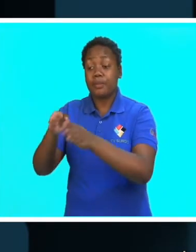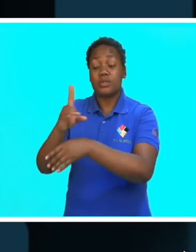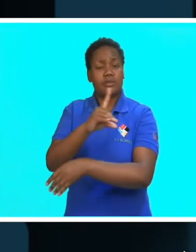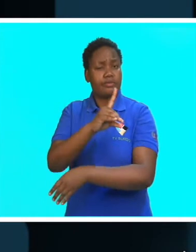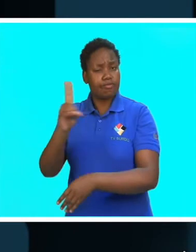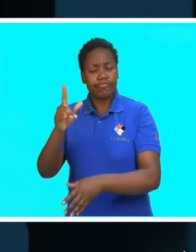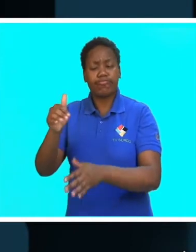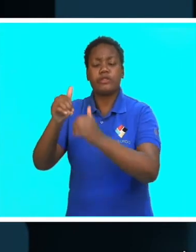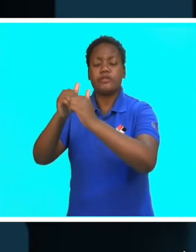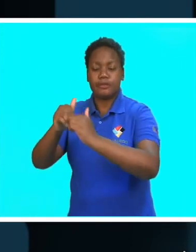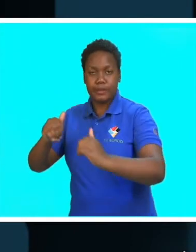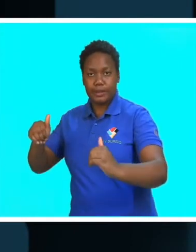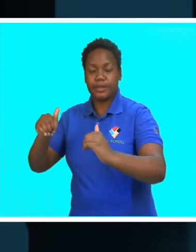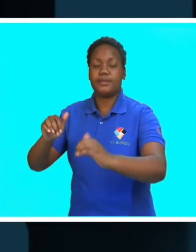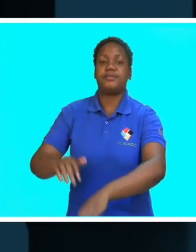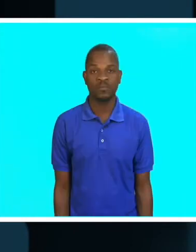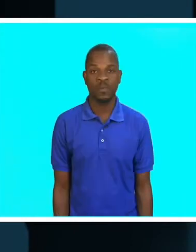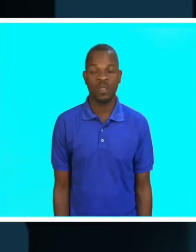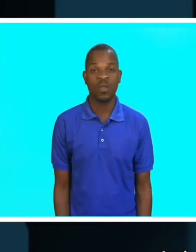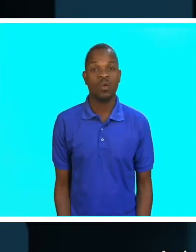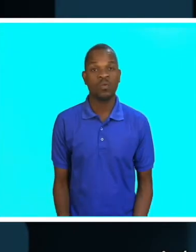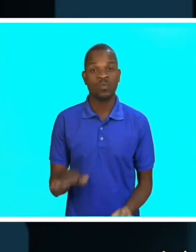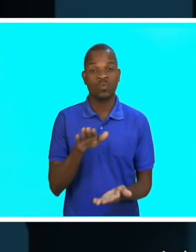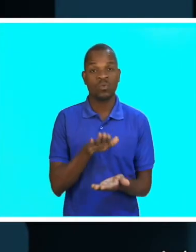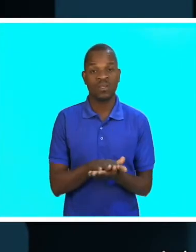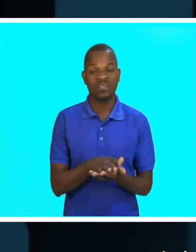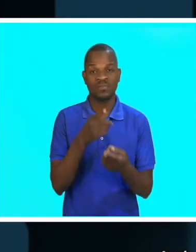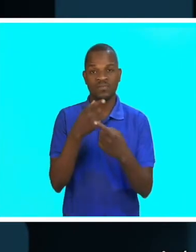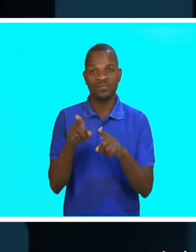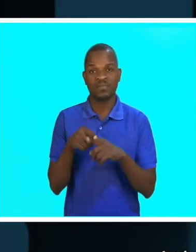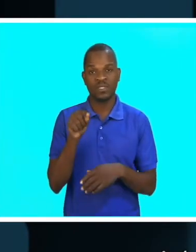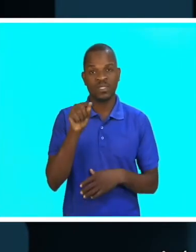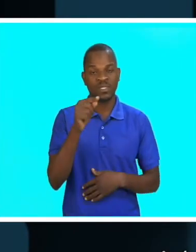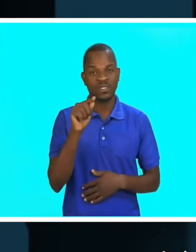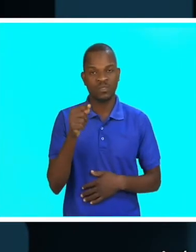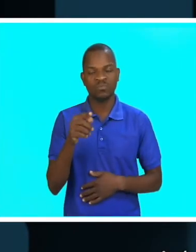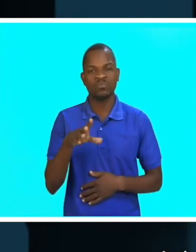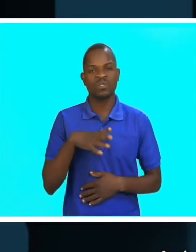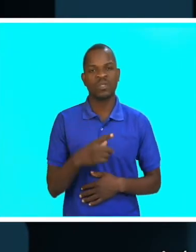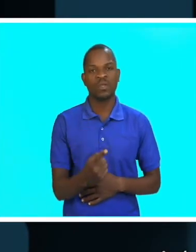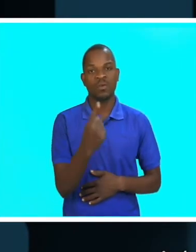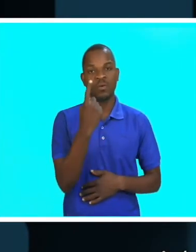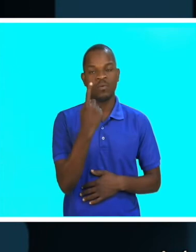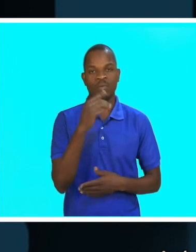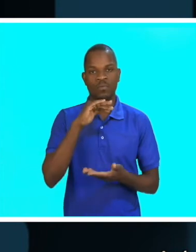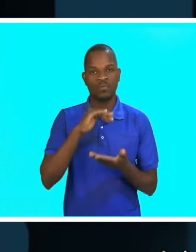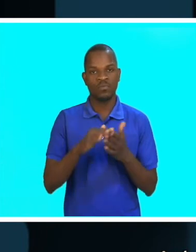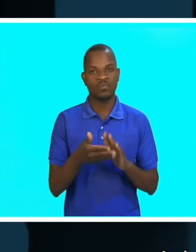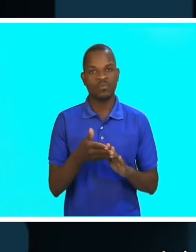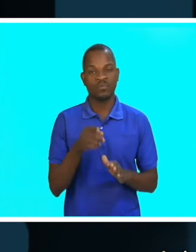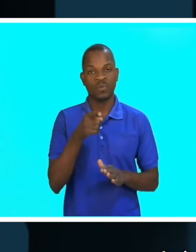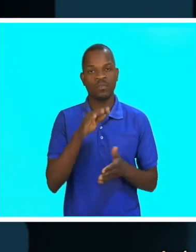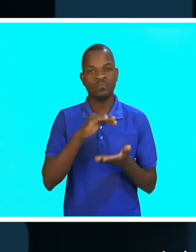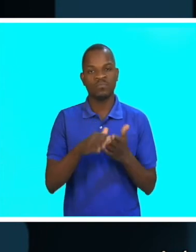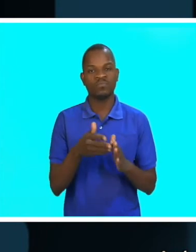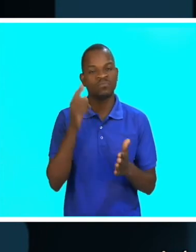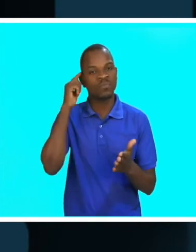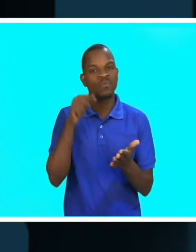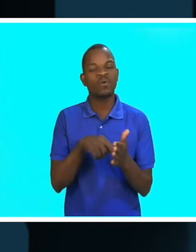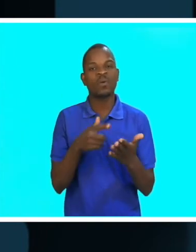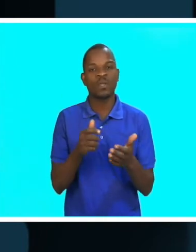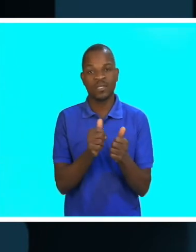crianças com necessidades educativas especiais. Ao nível desses distritos nós temos um professor que é o ponto